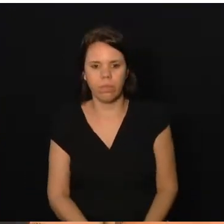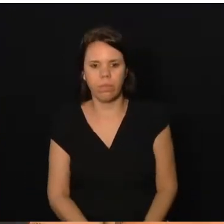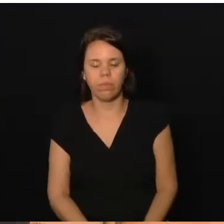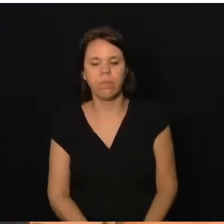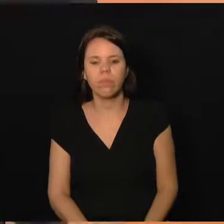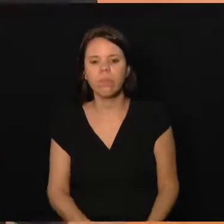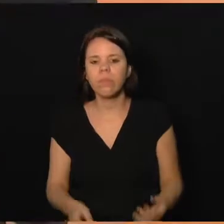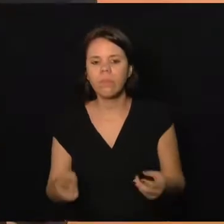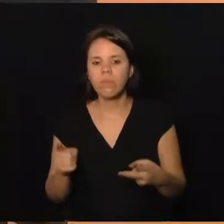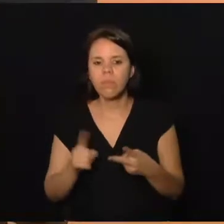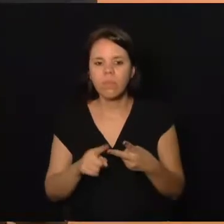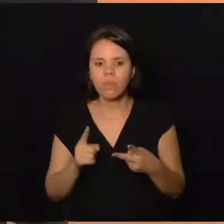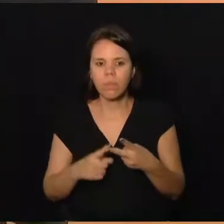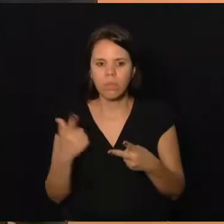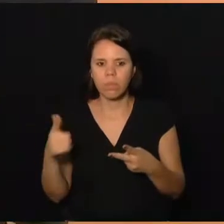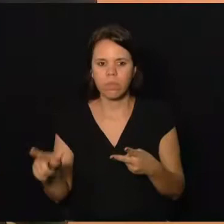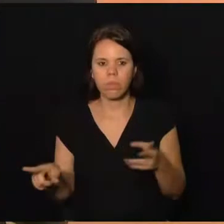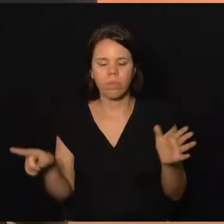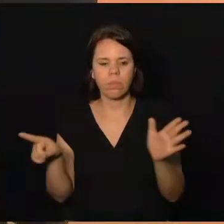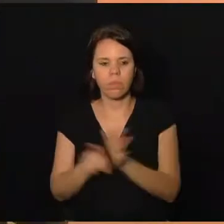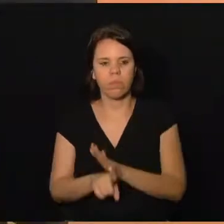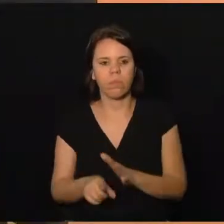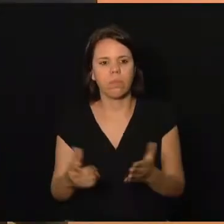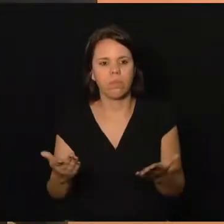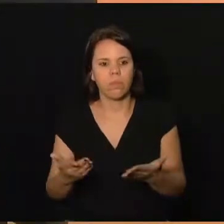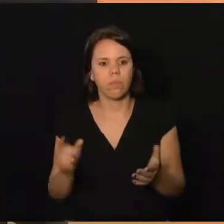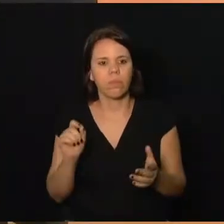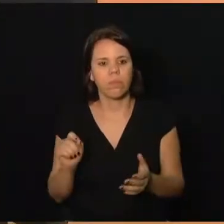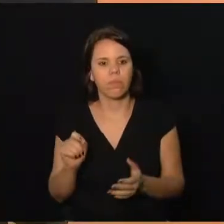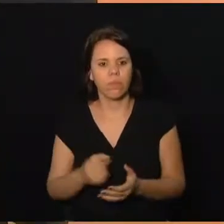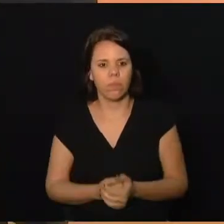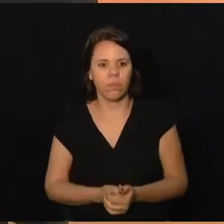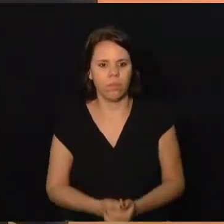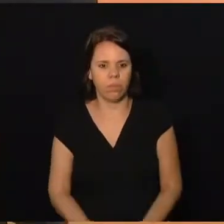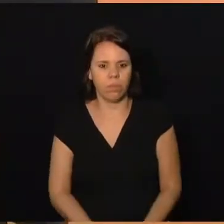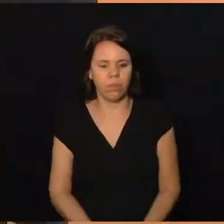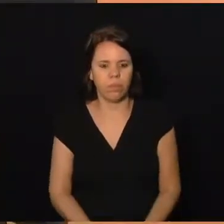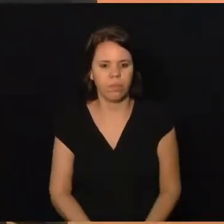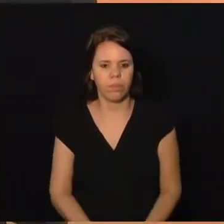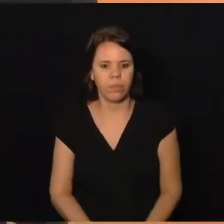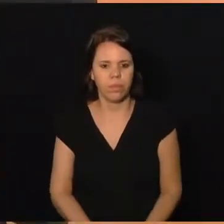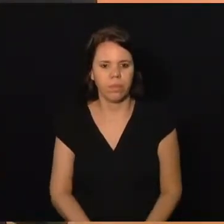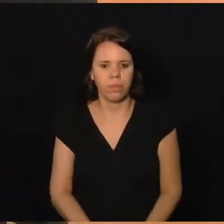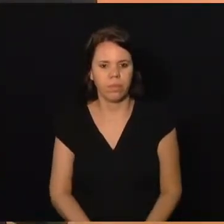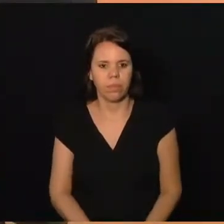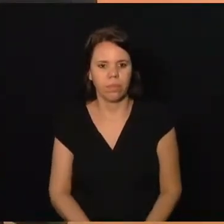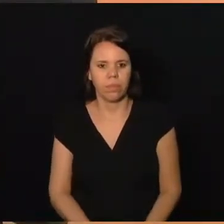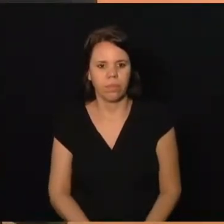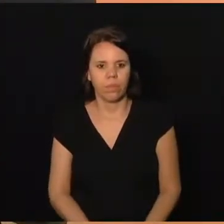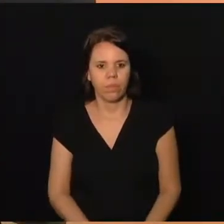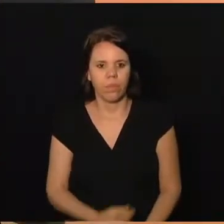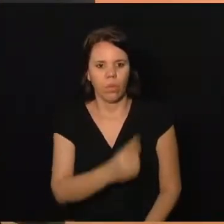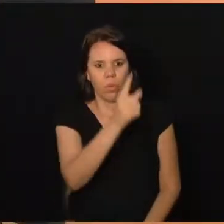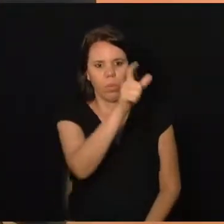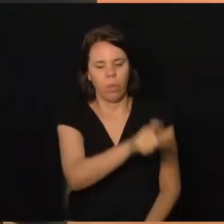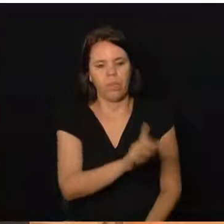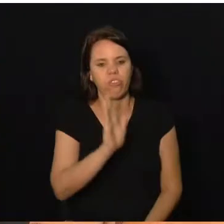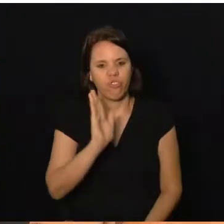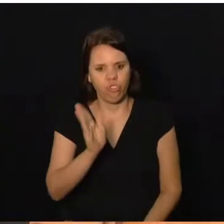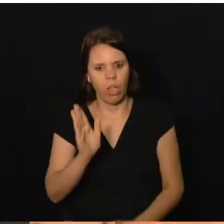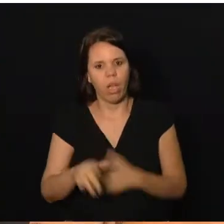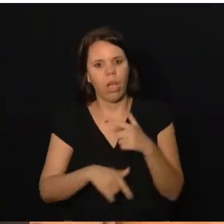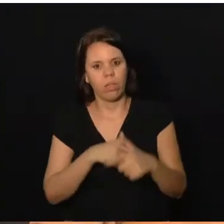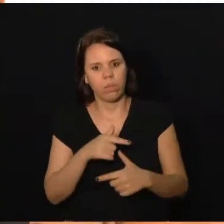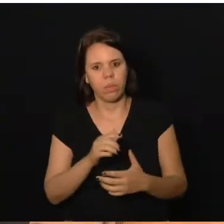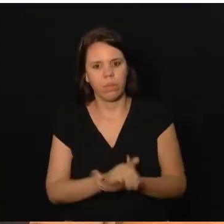A outra agora, quem é? Sim. uma pessoa que já Ah, trabalha, que ela